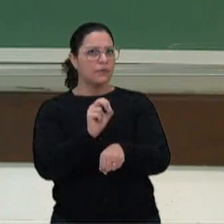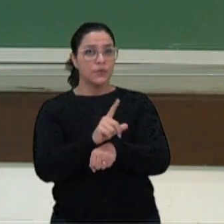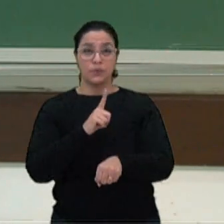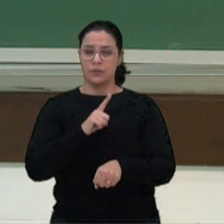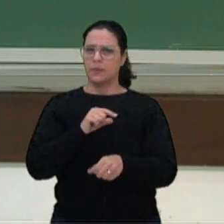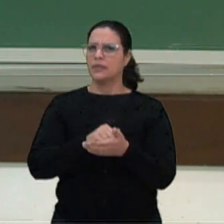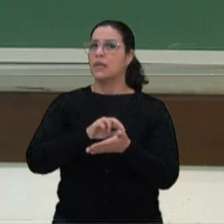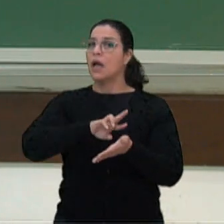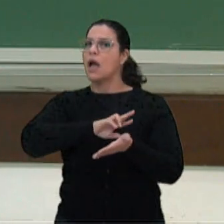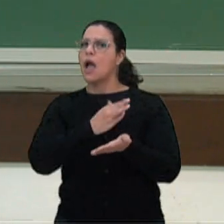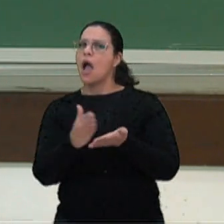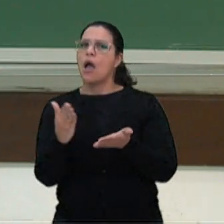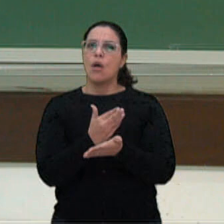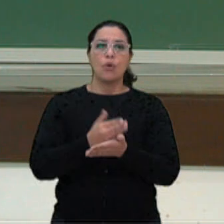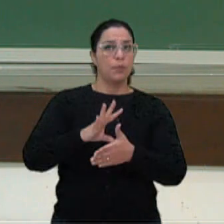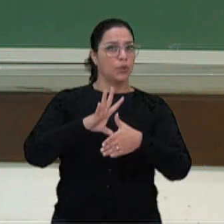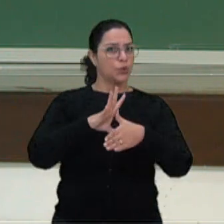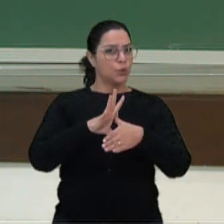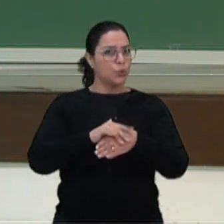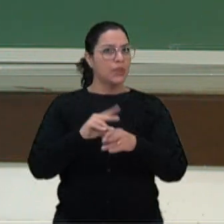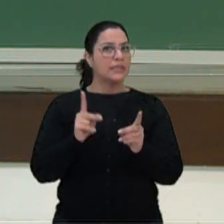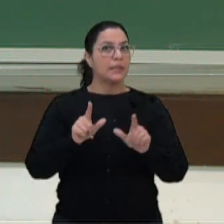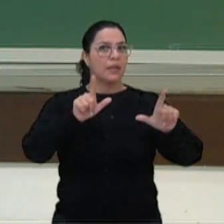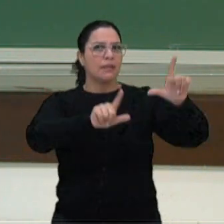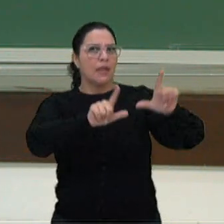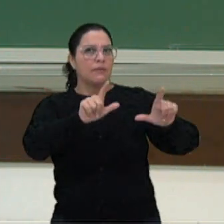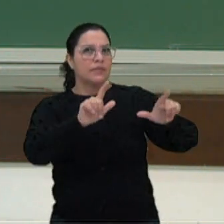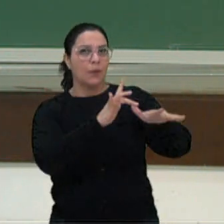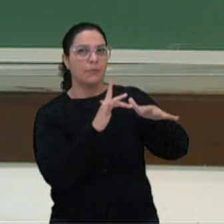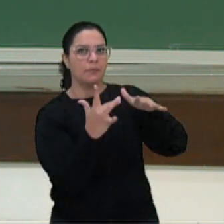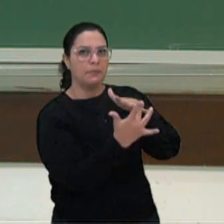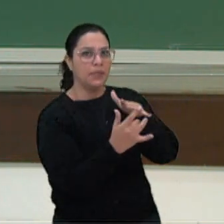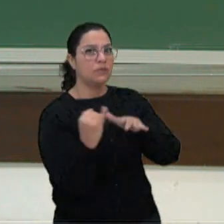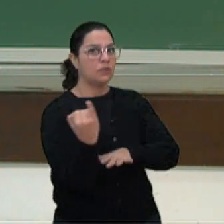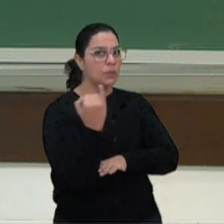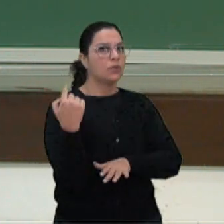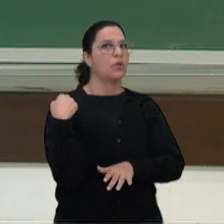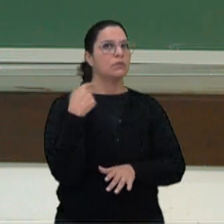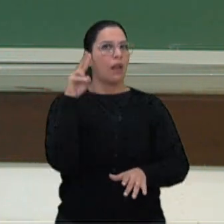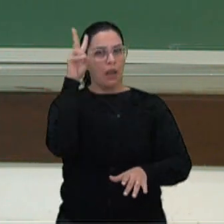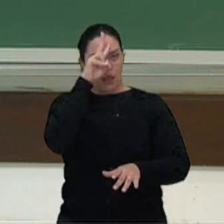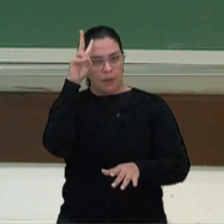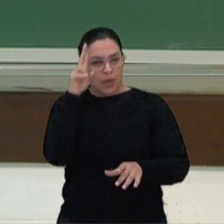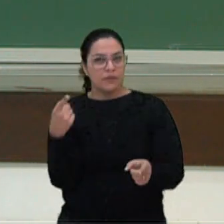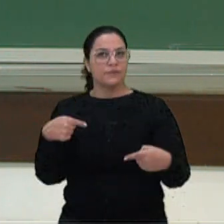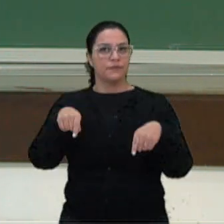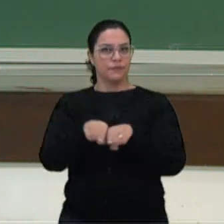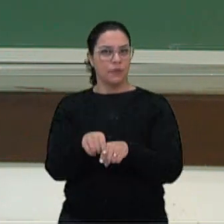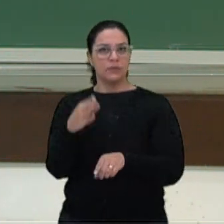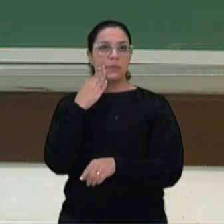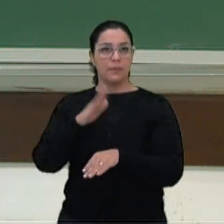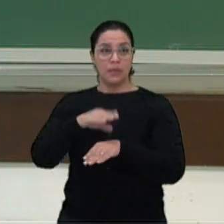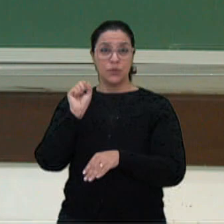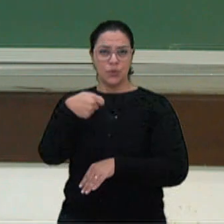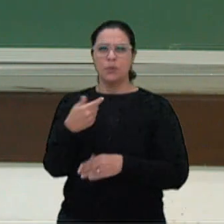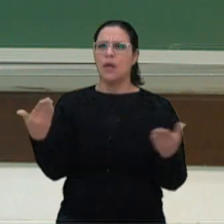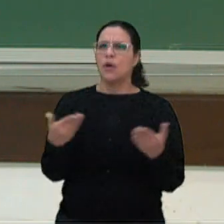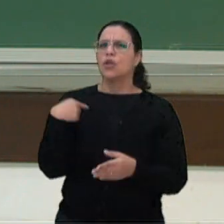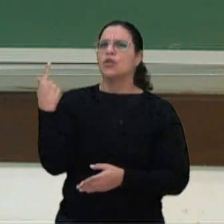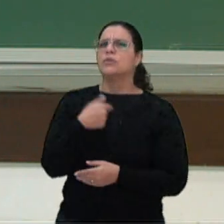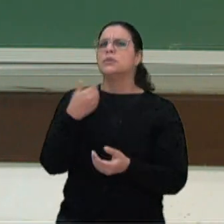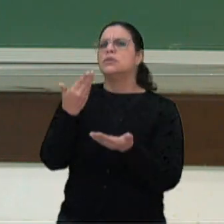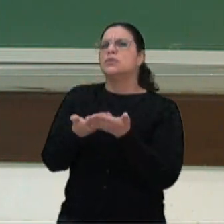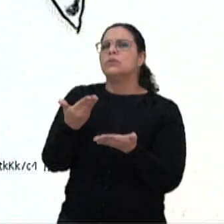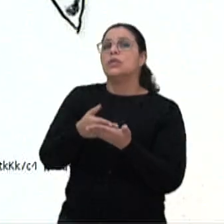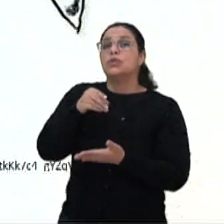tem algumas doenças que estão sempre na mídia e que são bem importantes, então é bom a gente relembrar e saber melhor sobre elas, tá? A gente vai falar